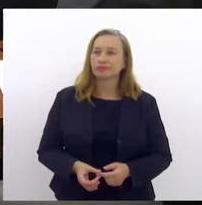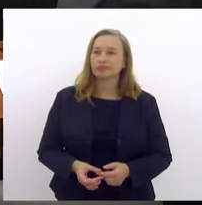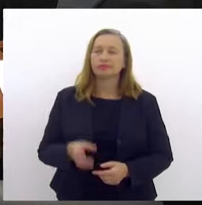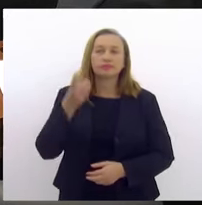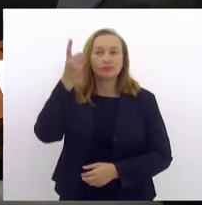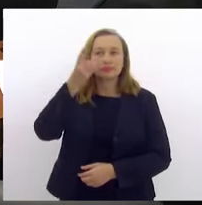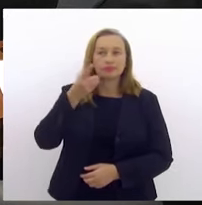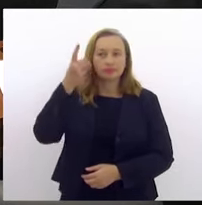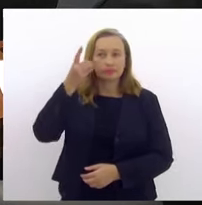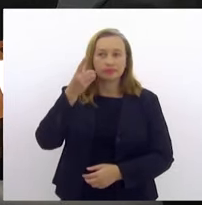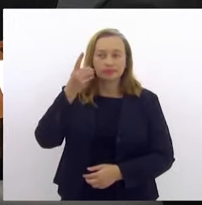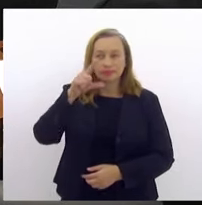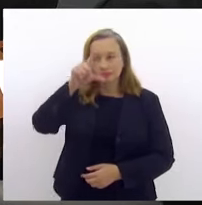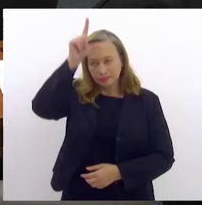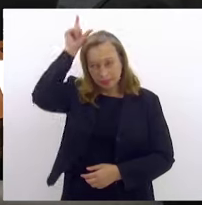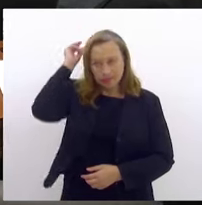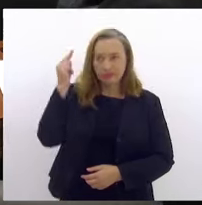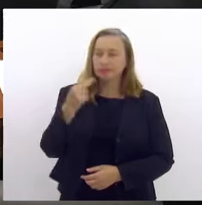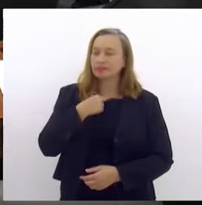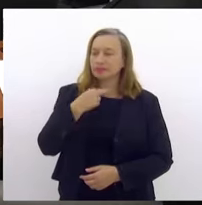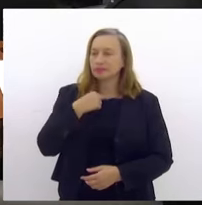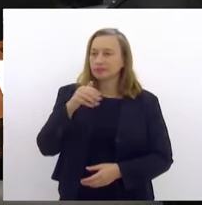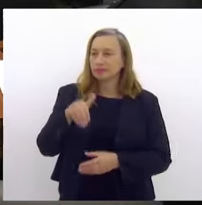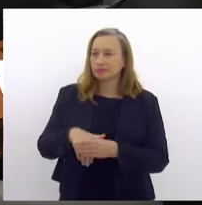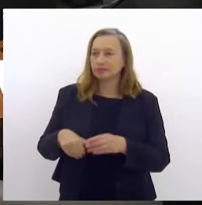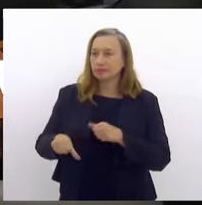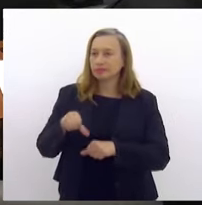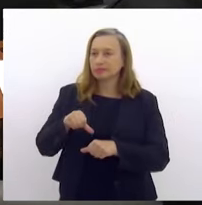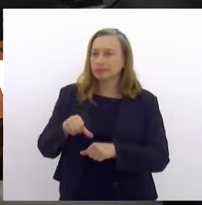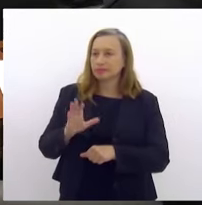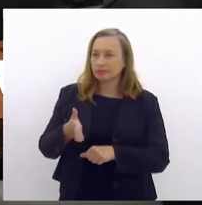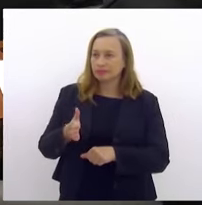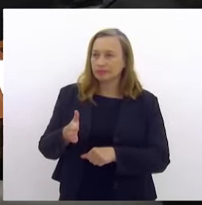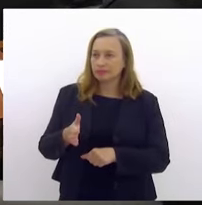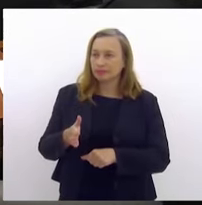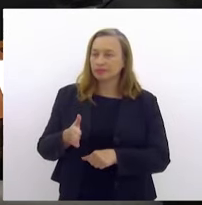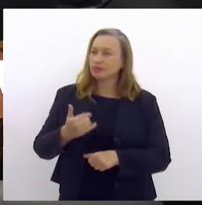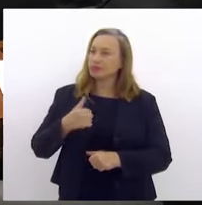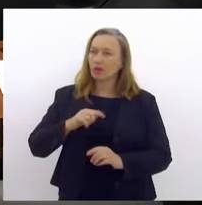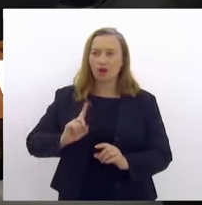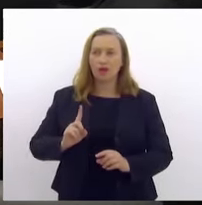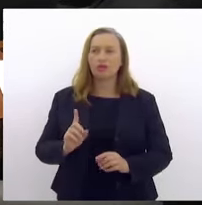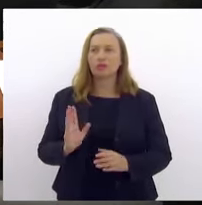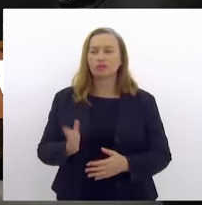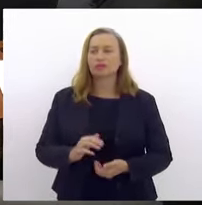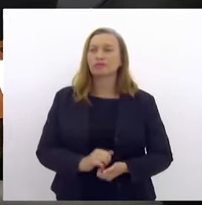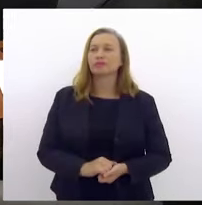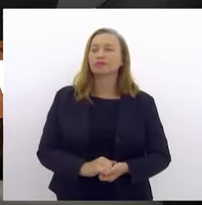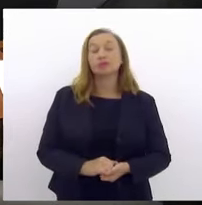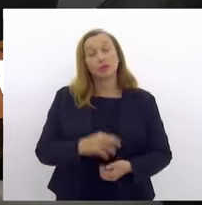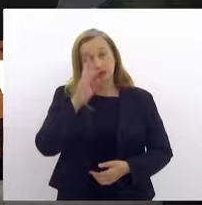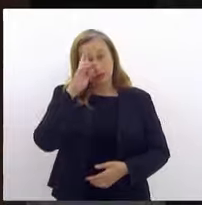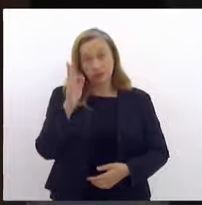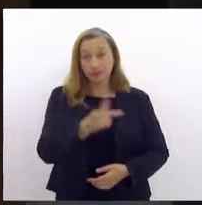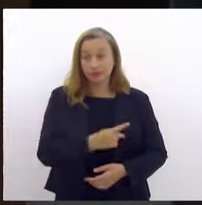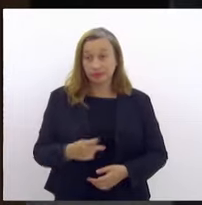Deputado... Não, Luiz Paulo já... Contrário, né? Não, eu não. Quero... Ah, eu Luiz Paulo. Chamando. Senhor